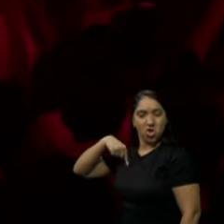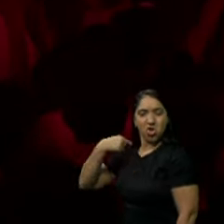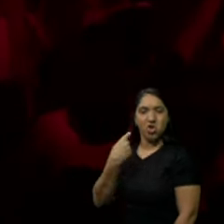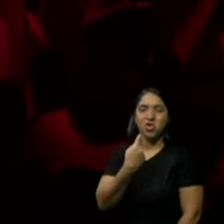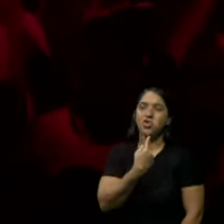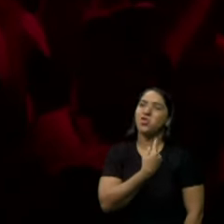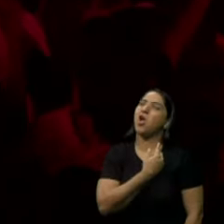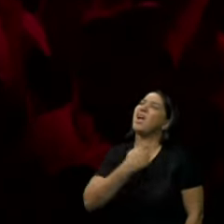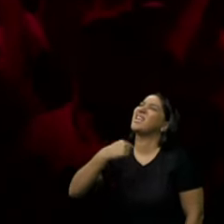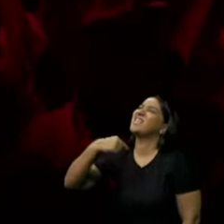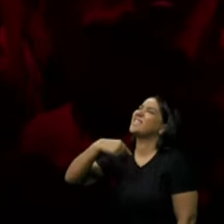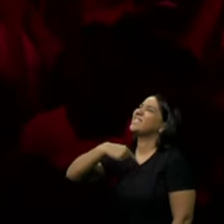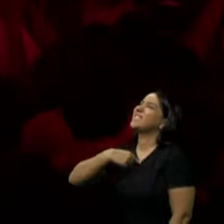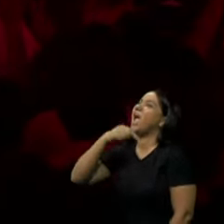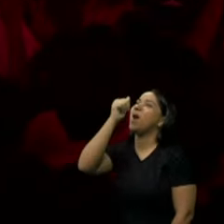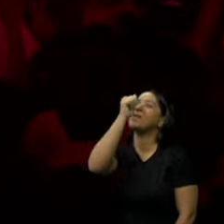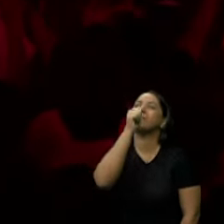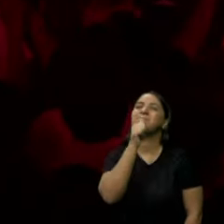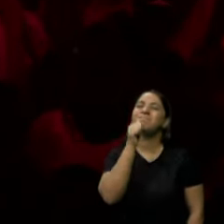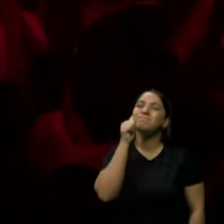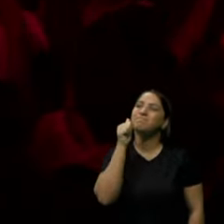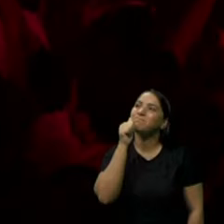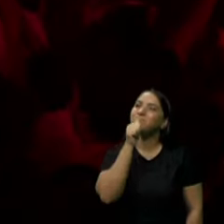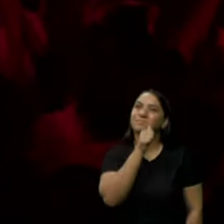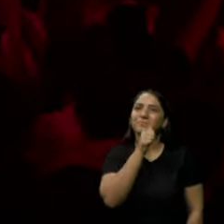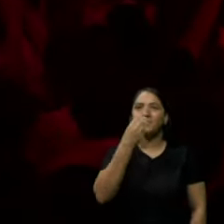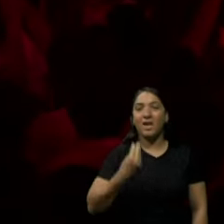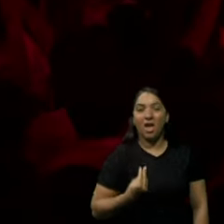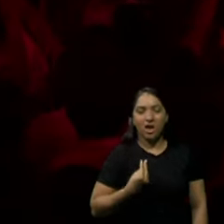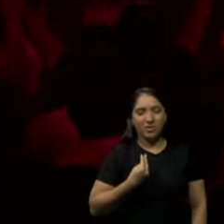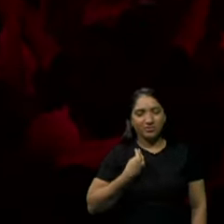a pessoa o Sapo A